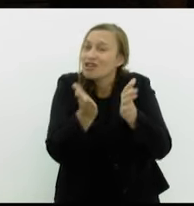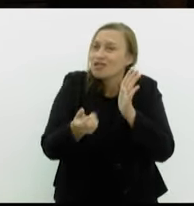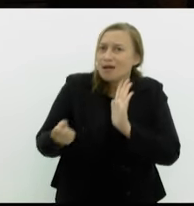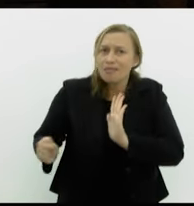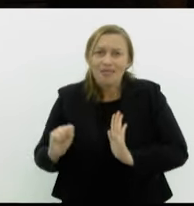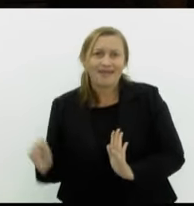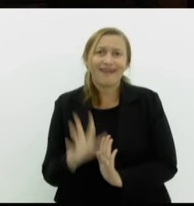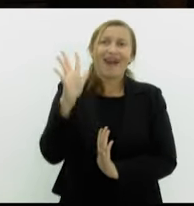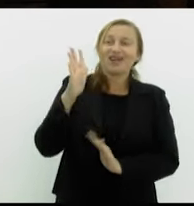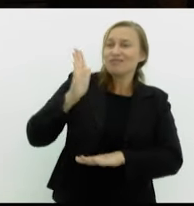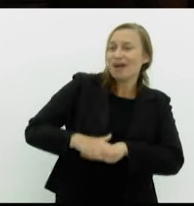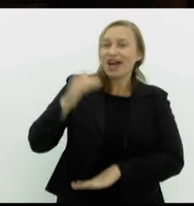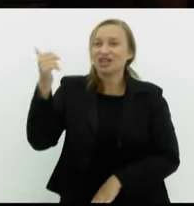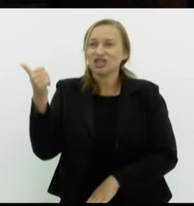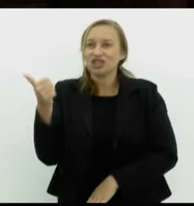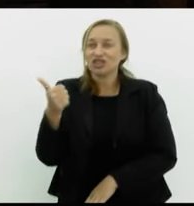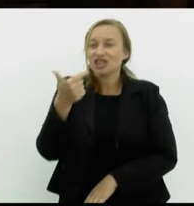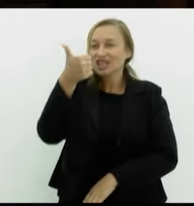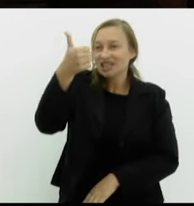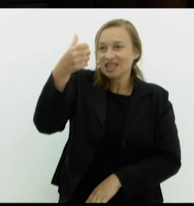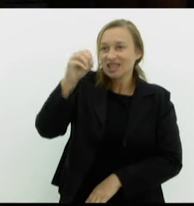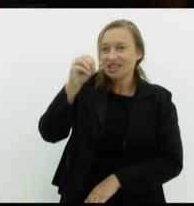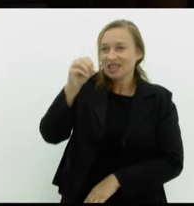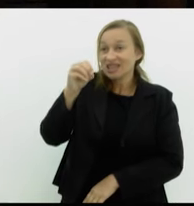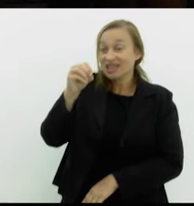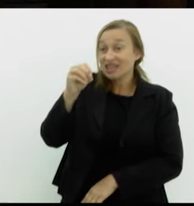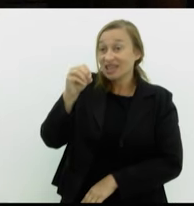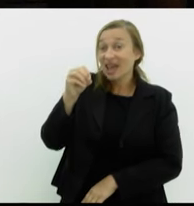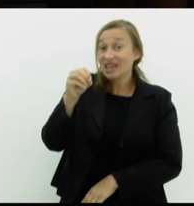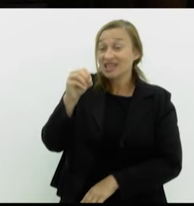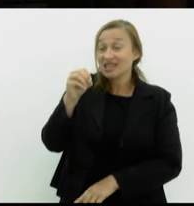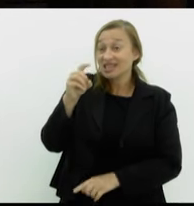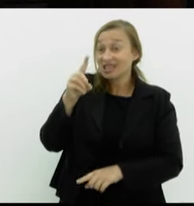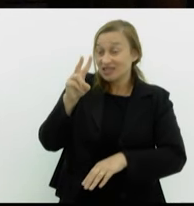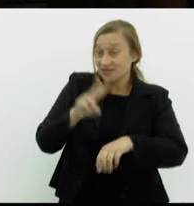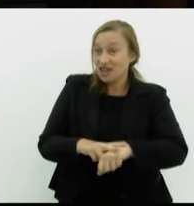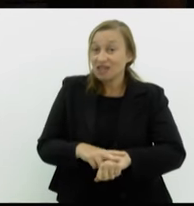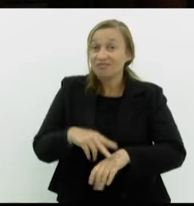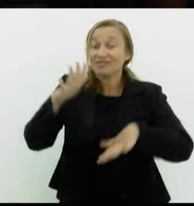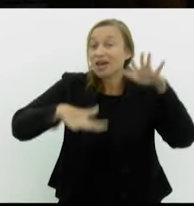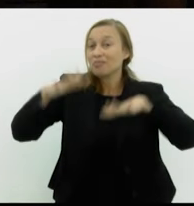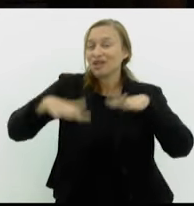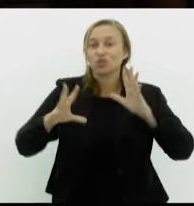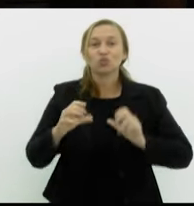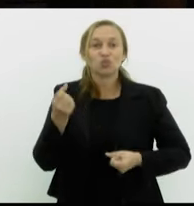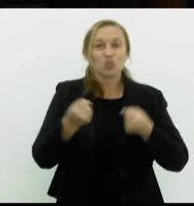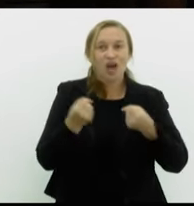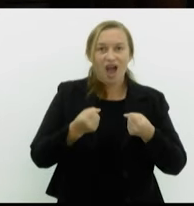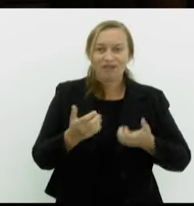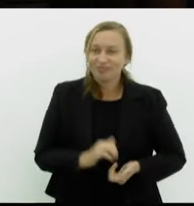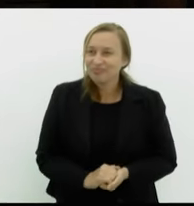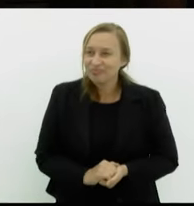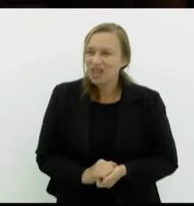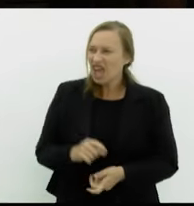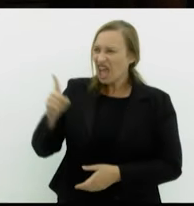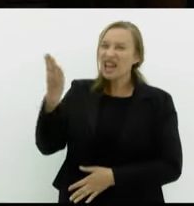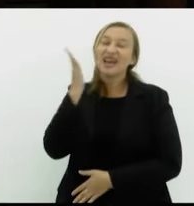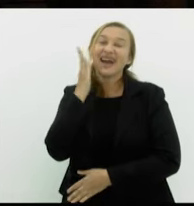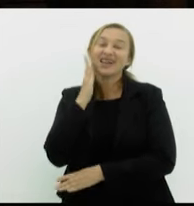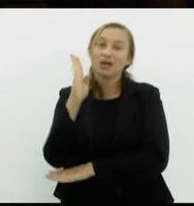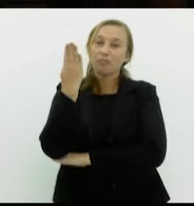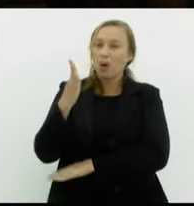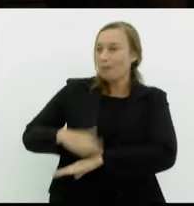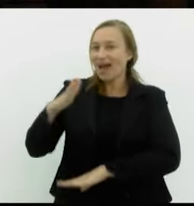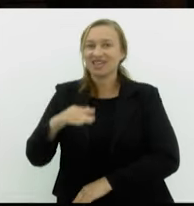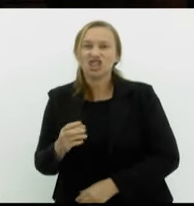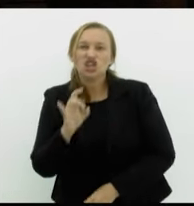caro, até 10 vezes do que o próprio DPVAT, dependendo do veículo. Para isso, eles são mais cara de pau ainda.